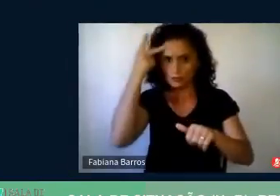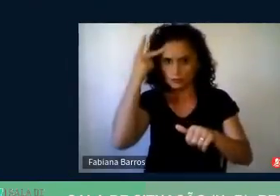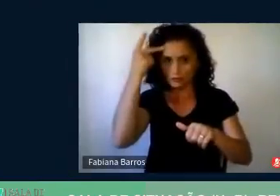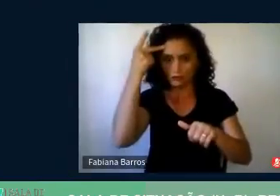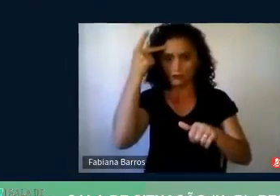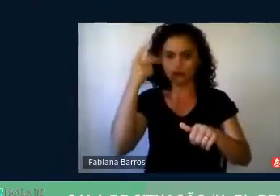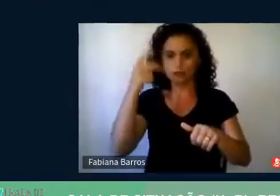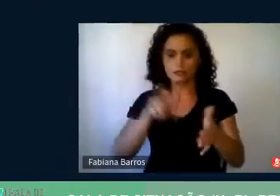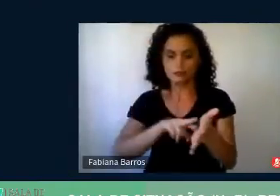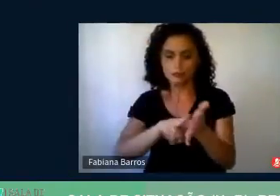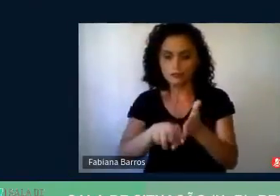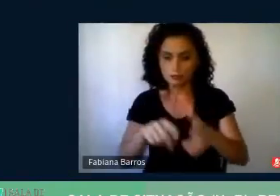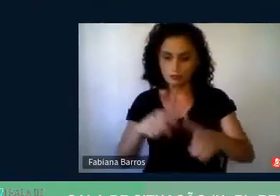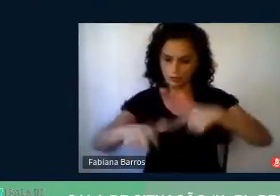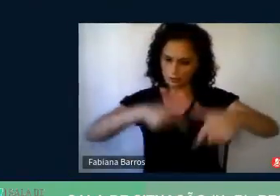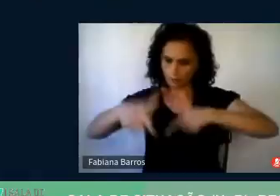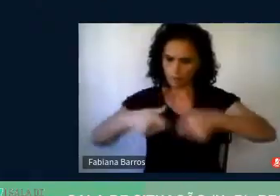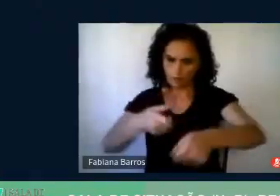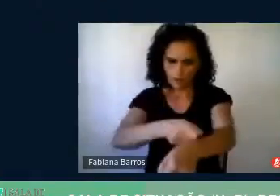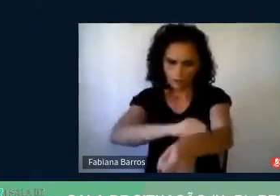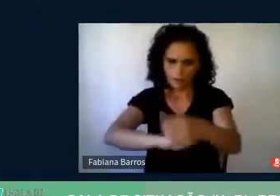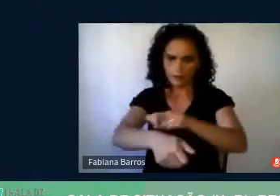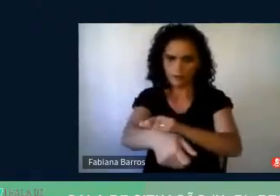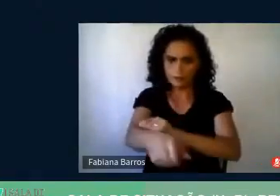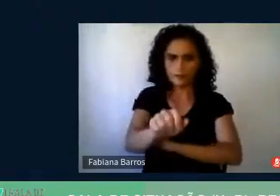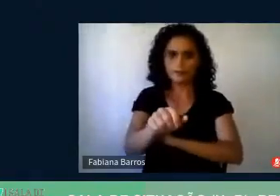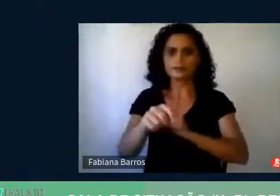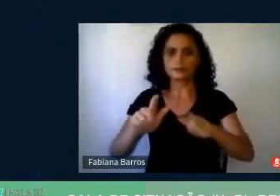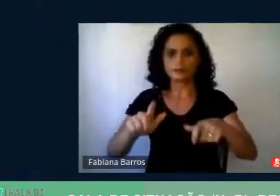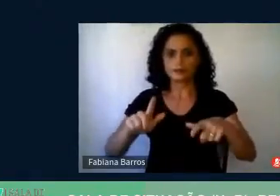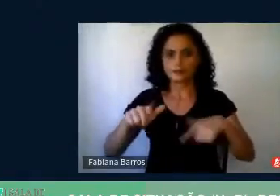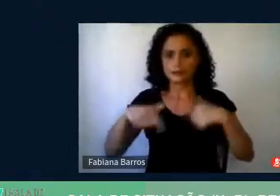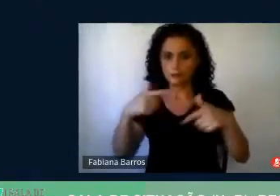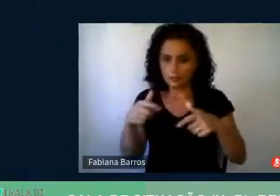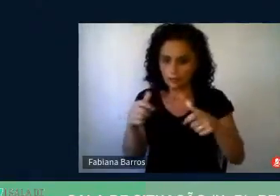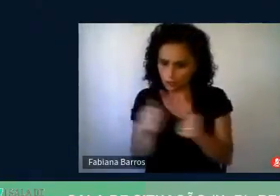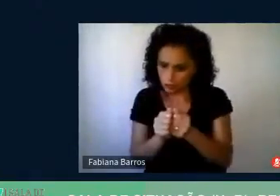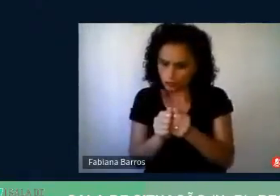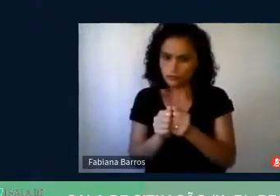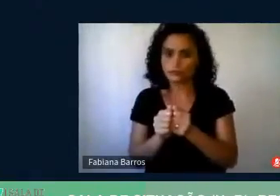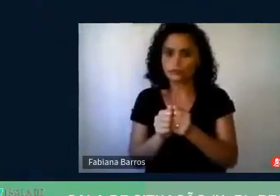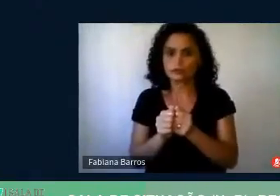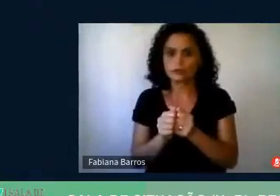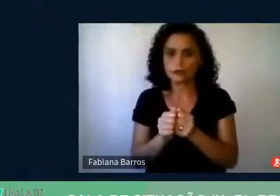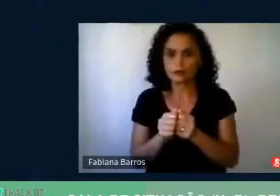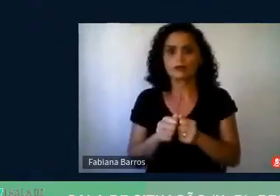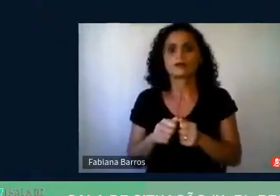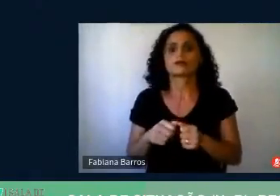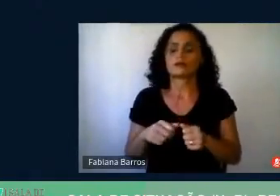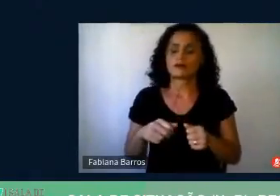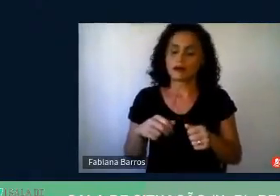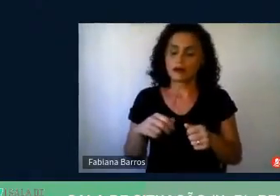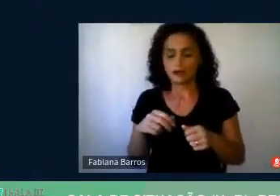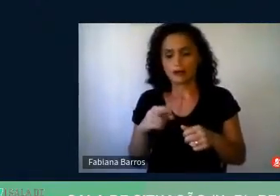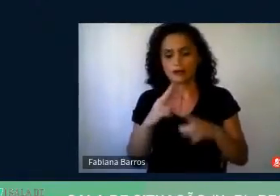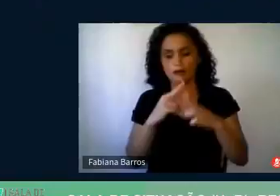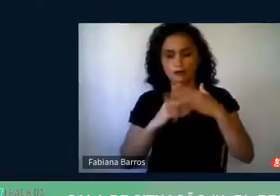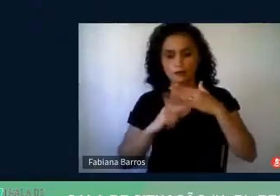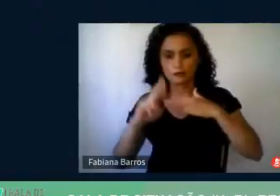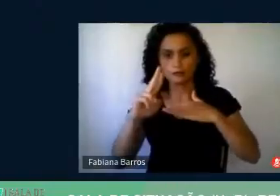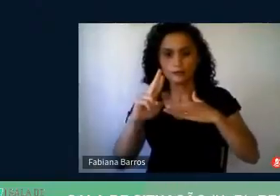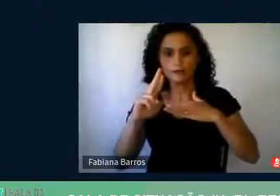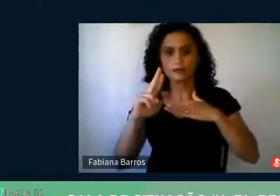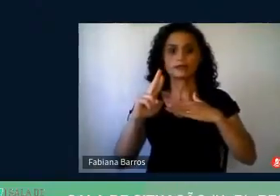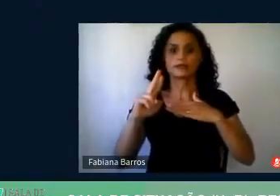a gente percebeu, junto nessas discussões, a importância de ter um comitê que pudesse alinhar não só a resposta da universidade, mas também as pesquisas